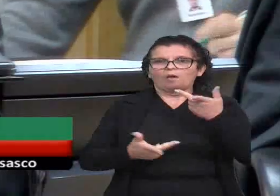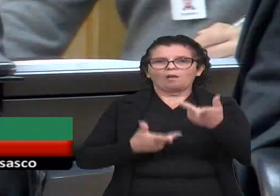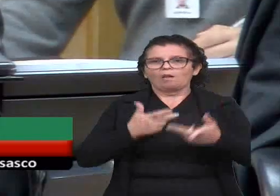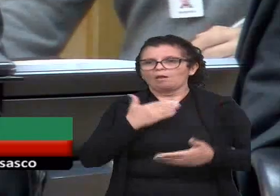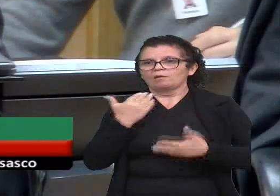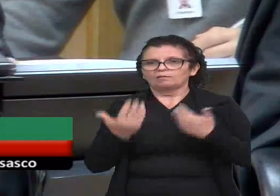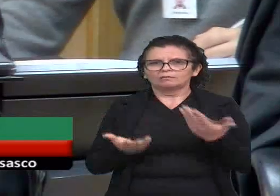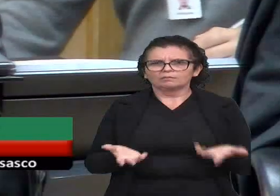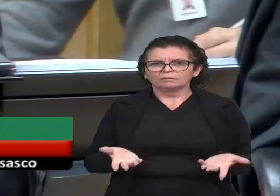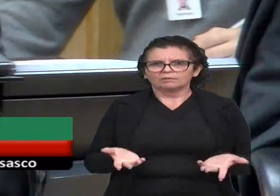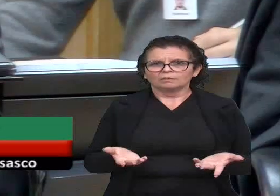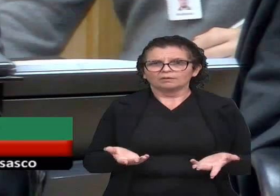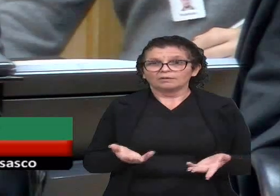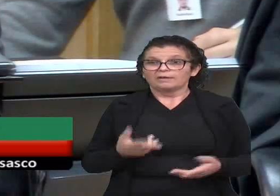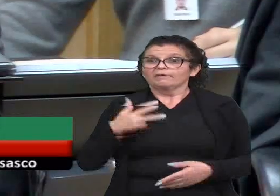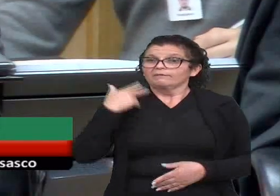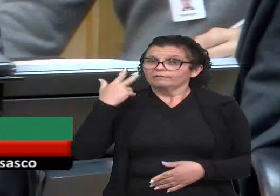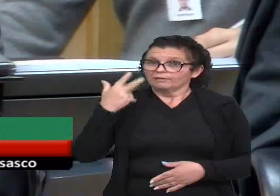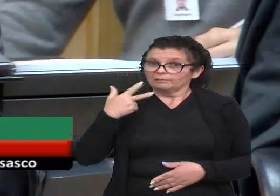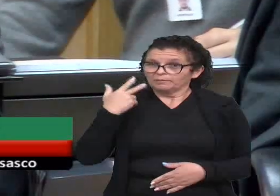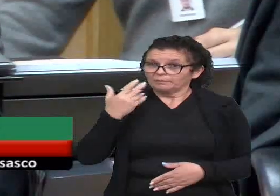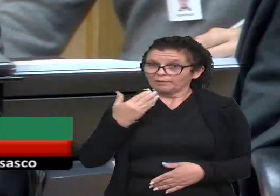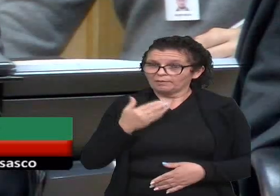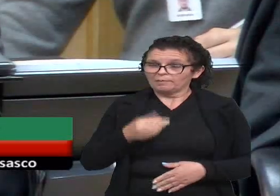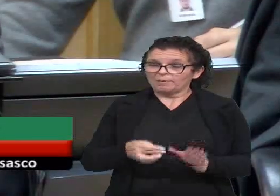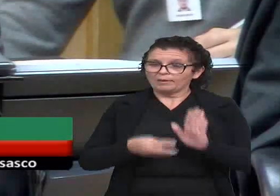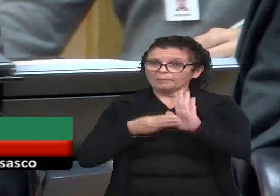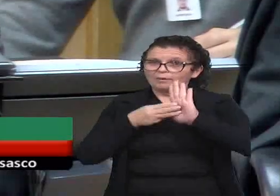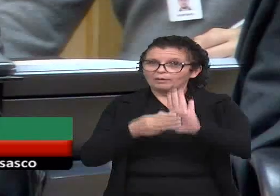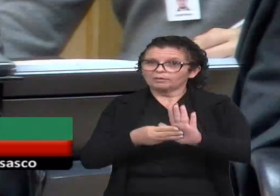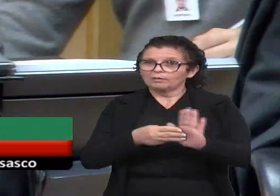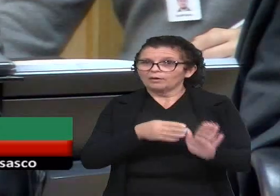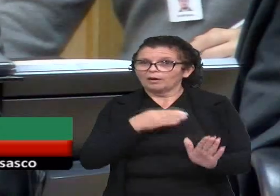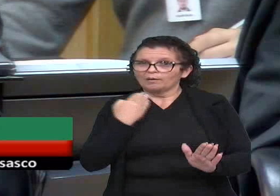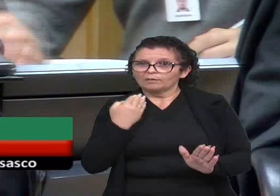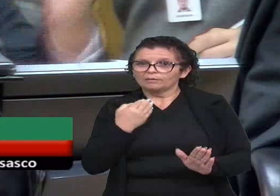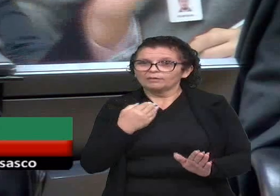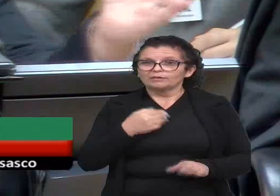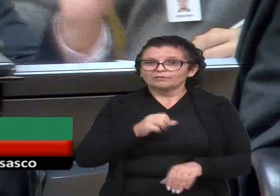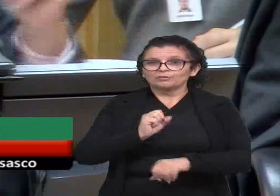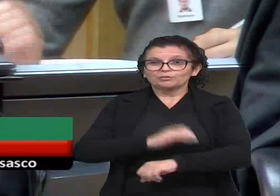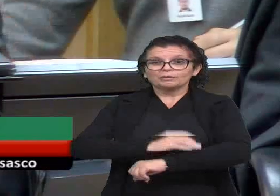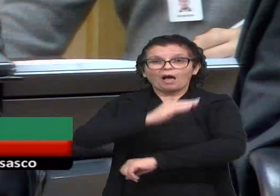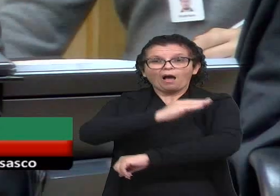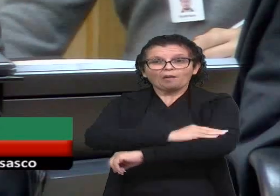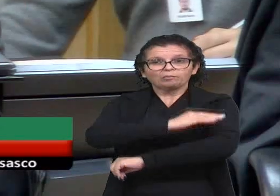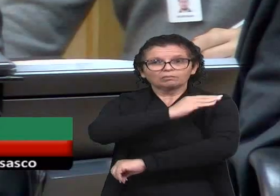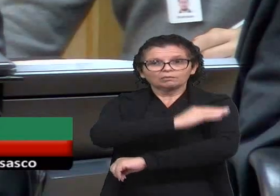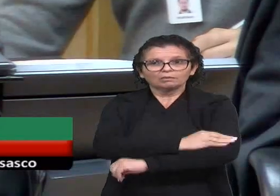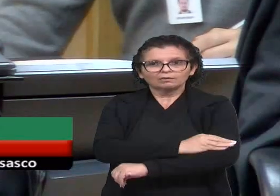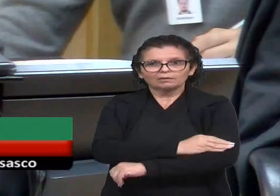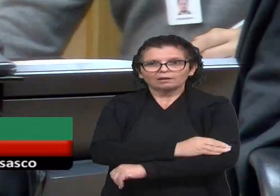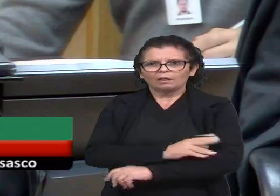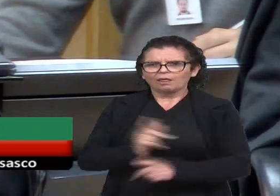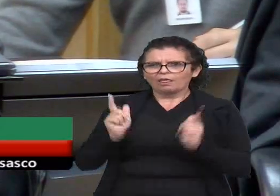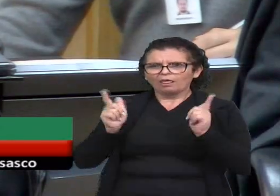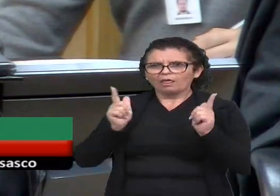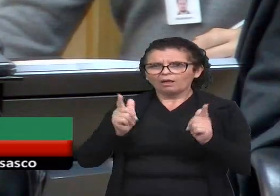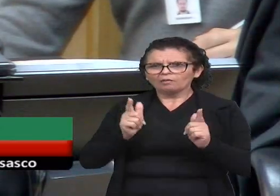morreu. Vereadores pegam a moção da morte do sapo e discute a vitória do